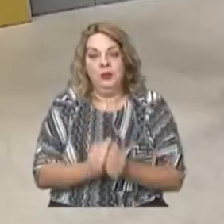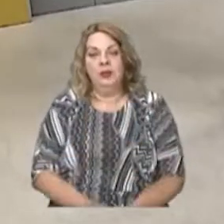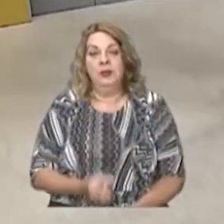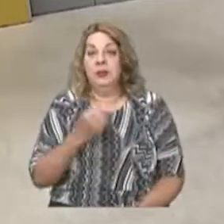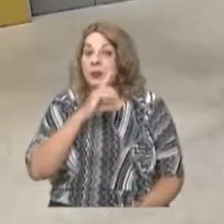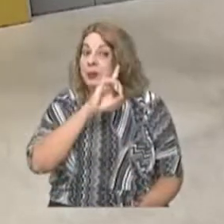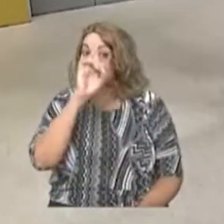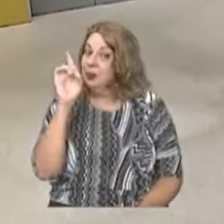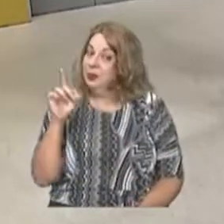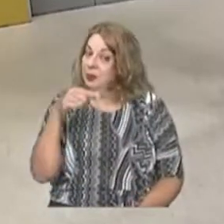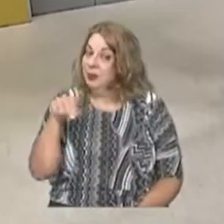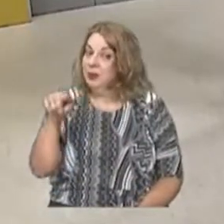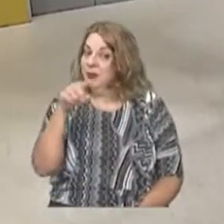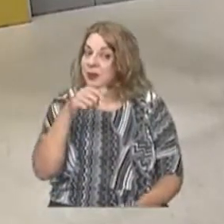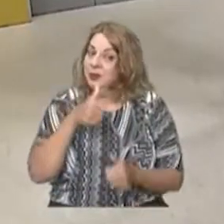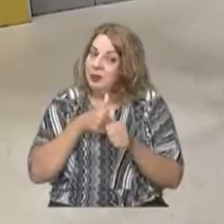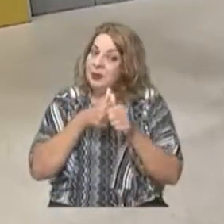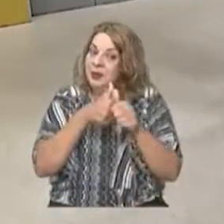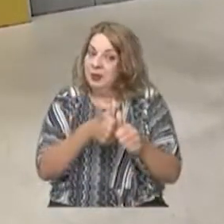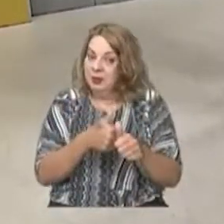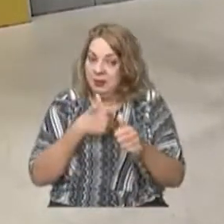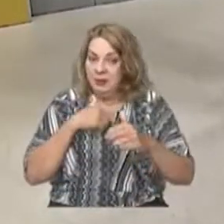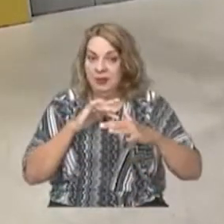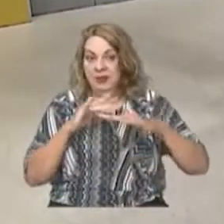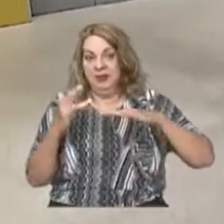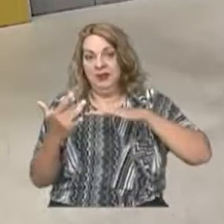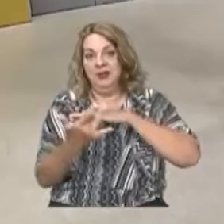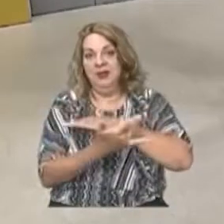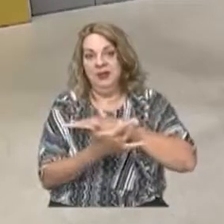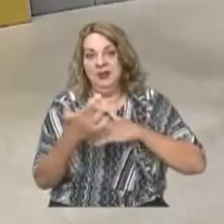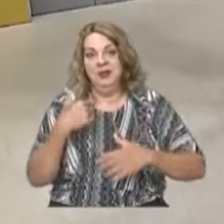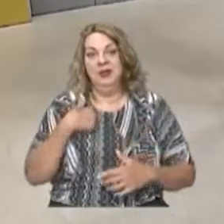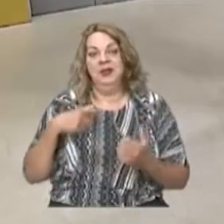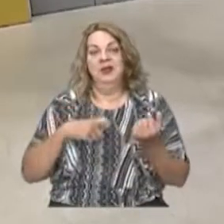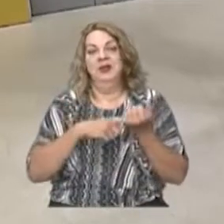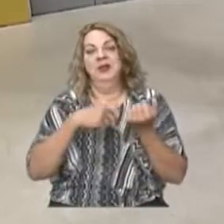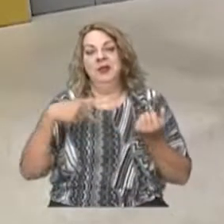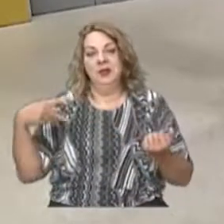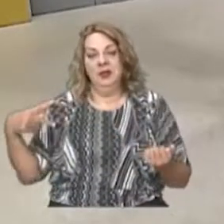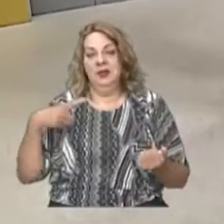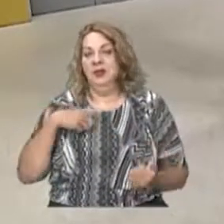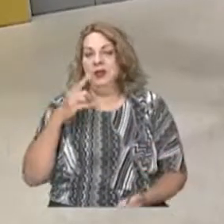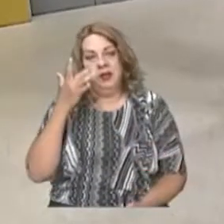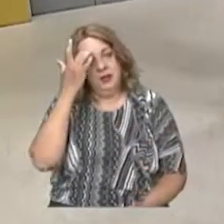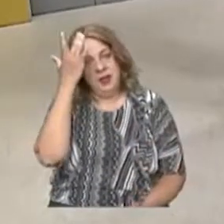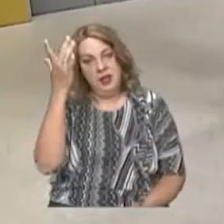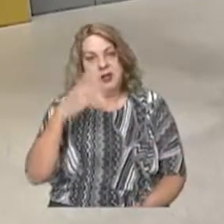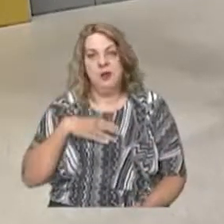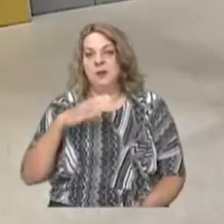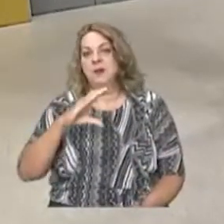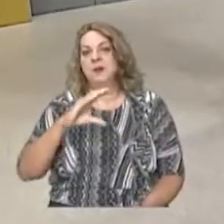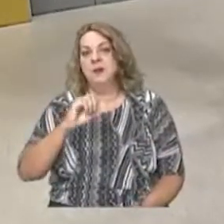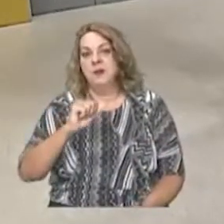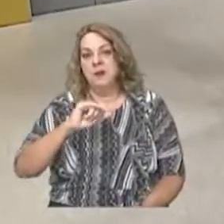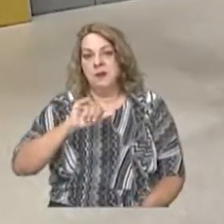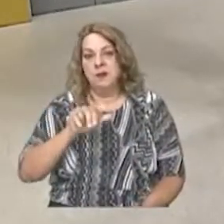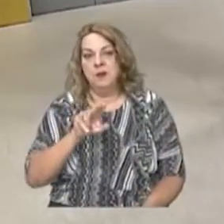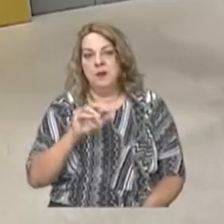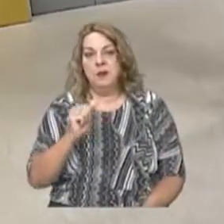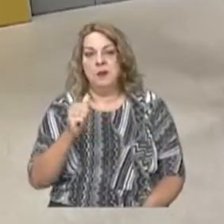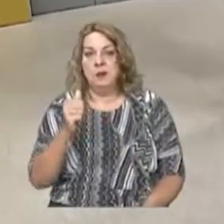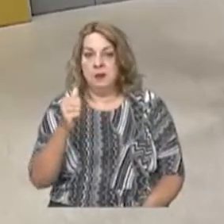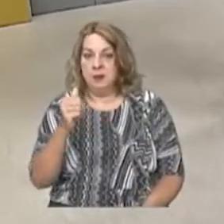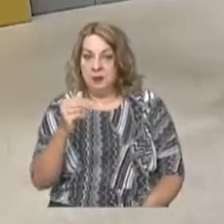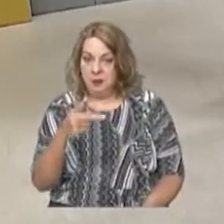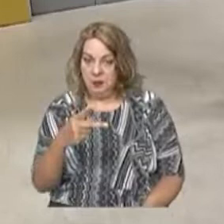Bom dia também para quem está nos acompanhando aí pelas redes sociais do nosso Caju Cap. O perfil é fácil, Caju Cap Oficial, tudo juntinho, tá